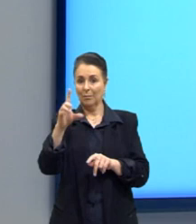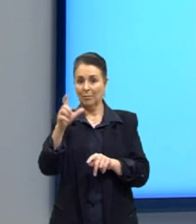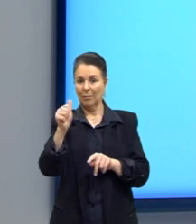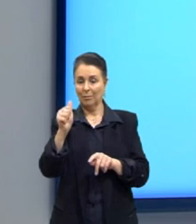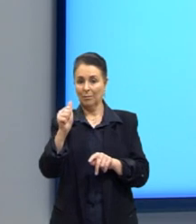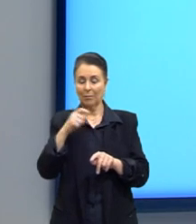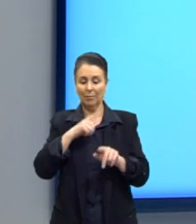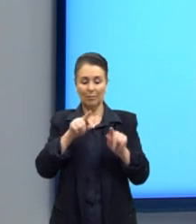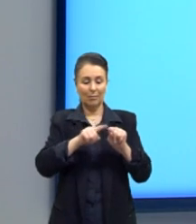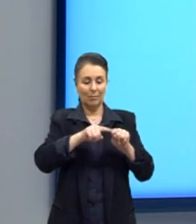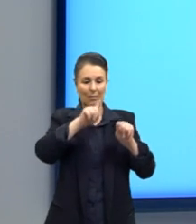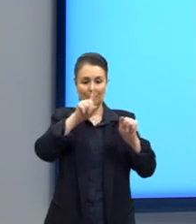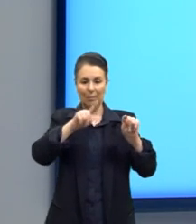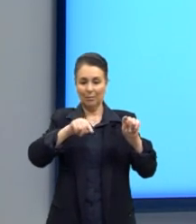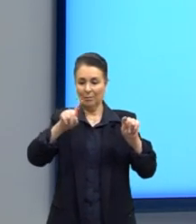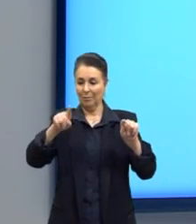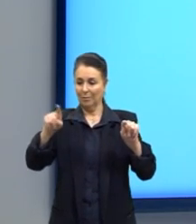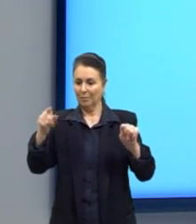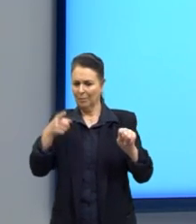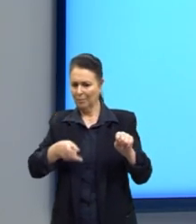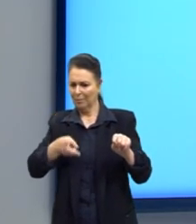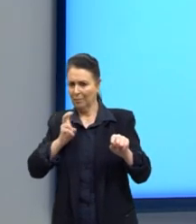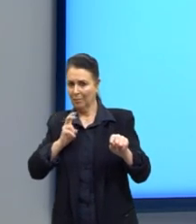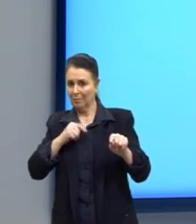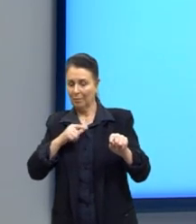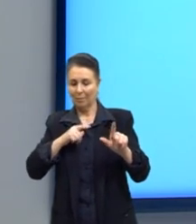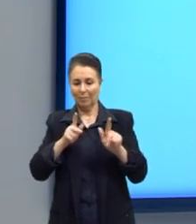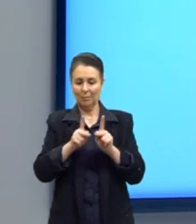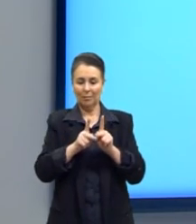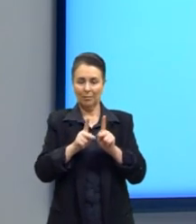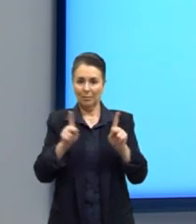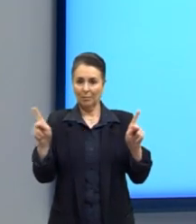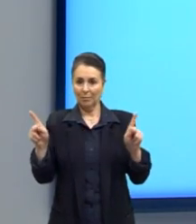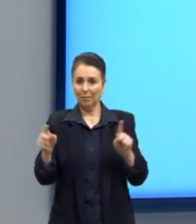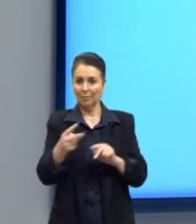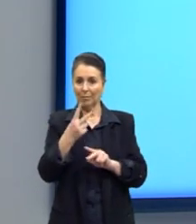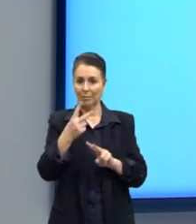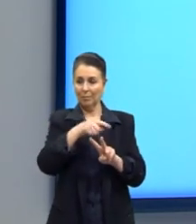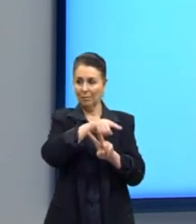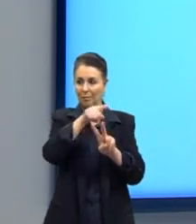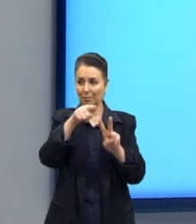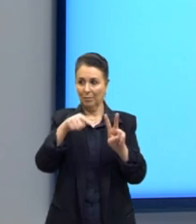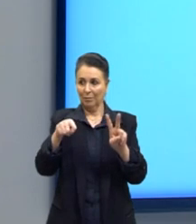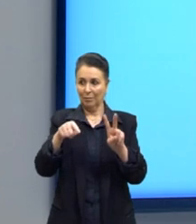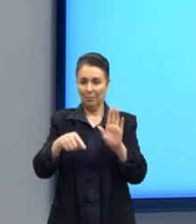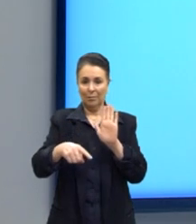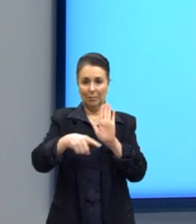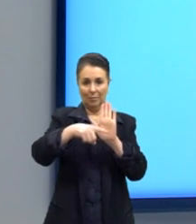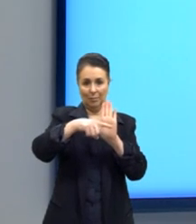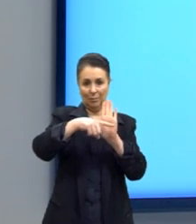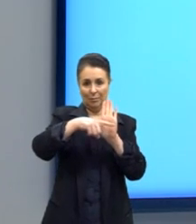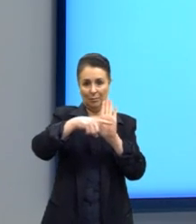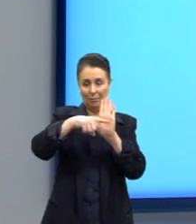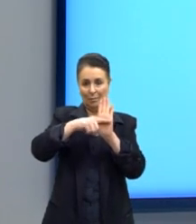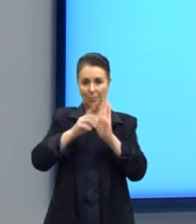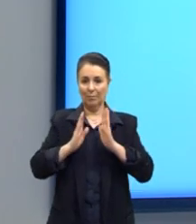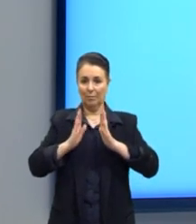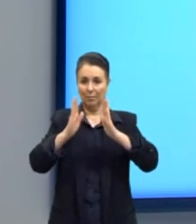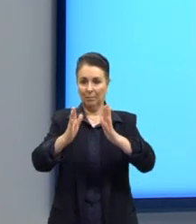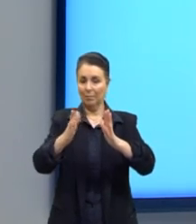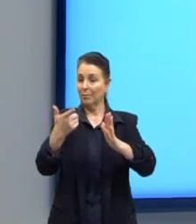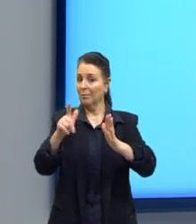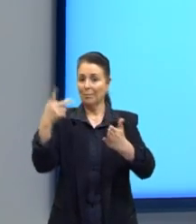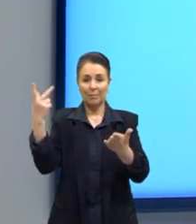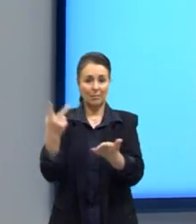formato ali das ondas e também ela vai ter um período ali de Dois pi né o menor intervalo que não ocorre